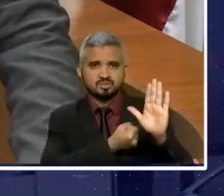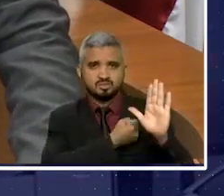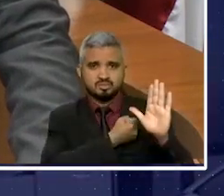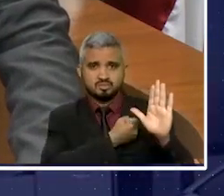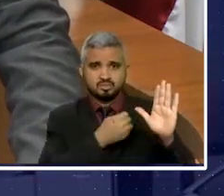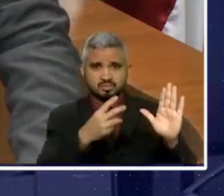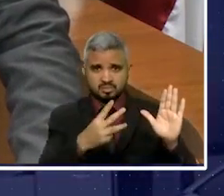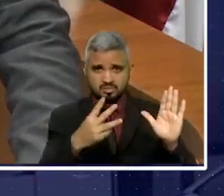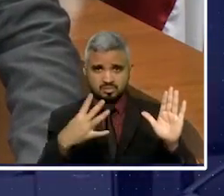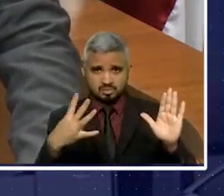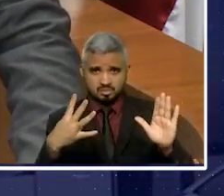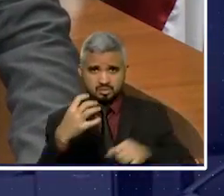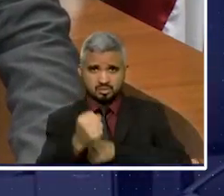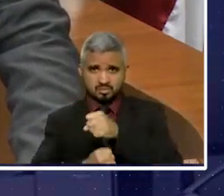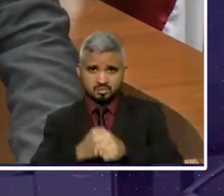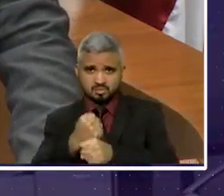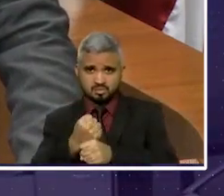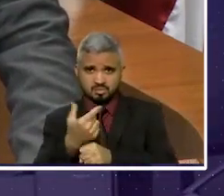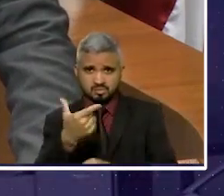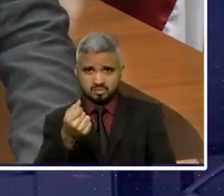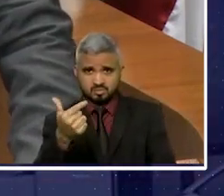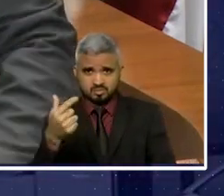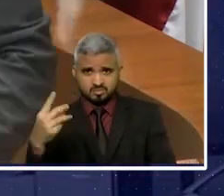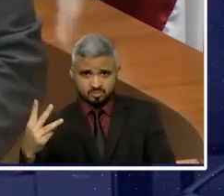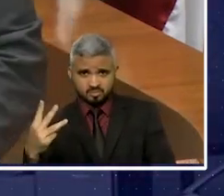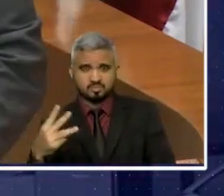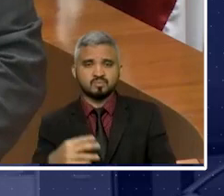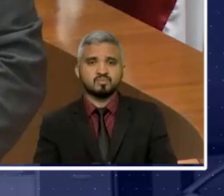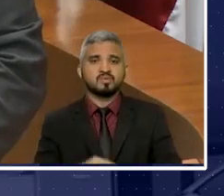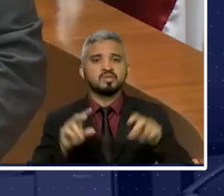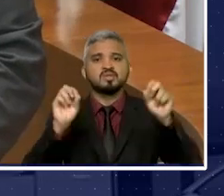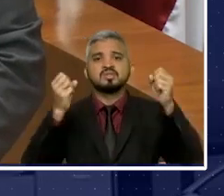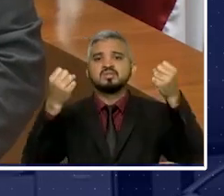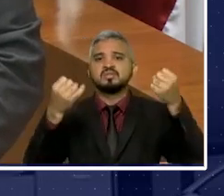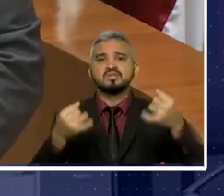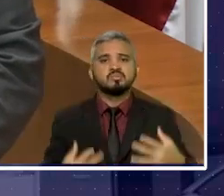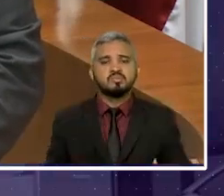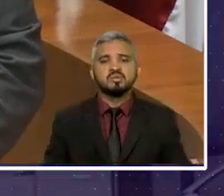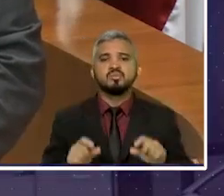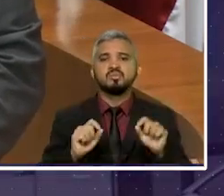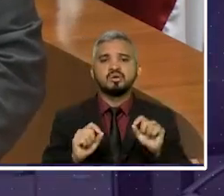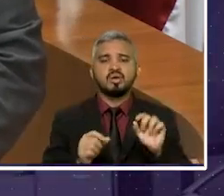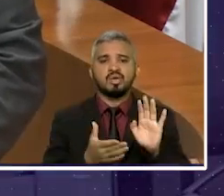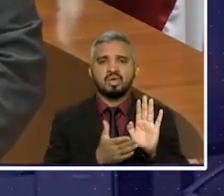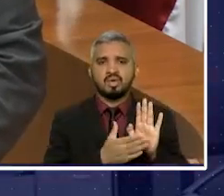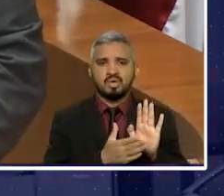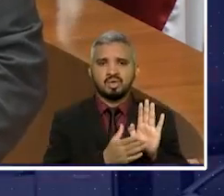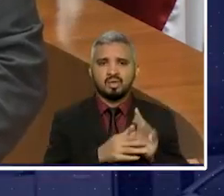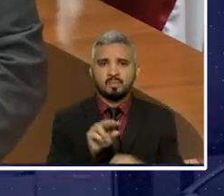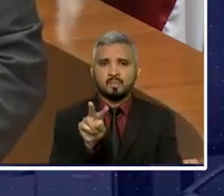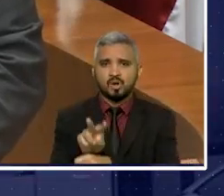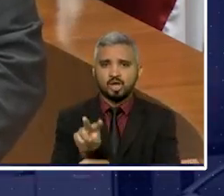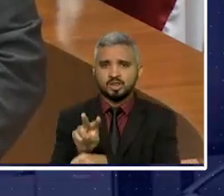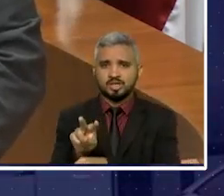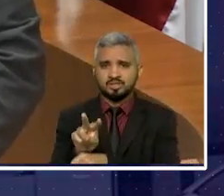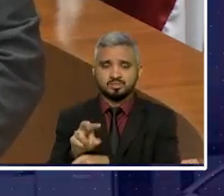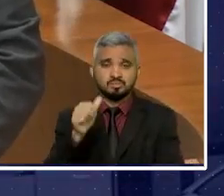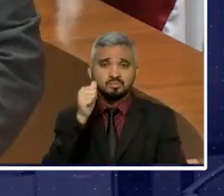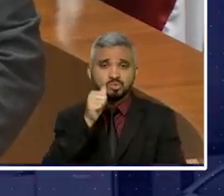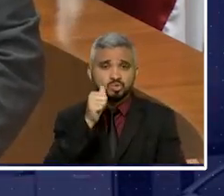indicação, solicitou ao governo do estado vistoria técnica e manutenção na estrutura de uma ponte localizada